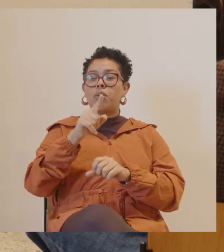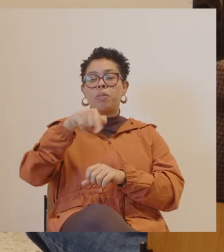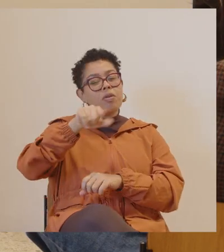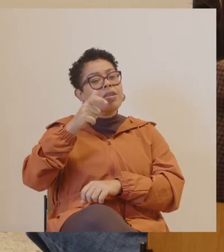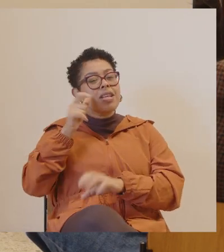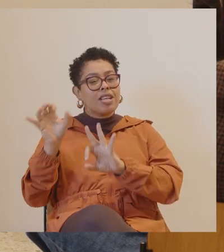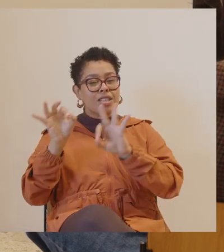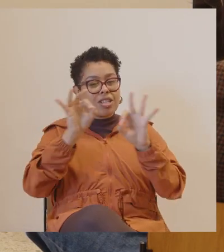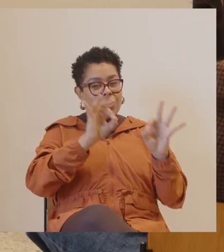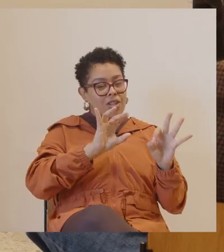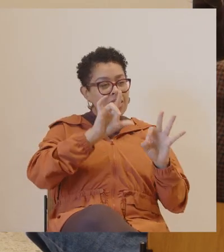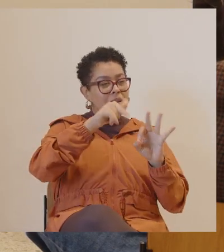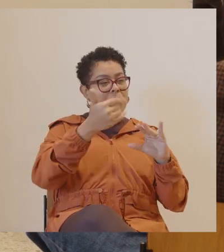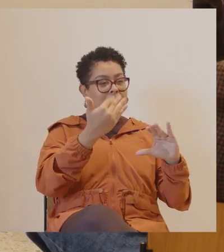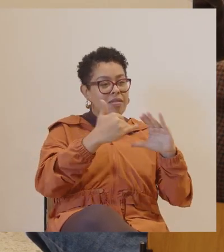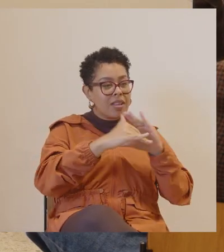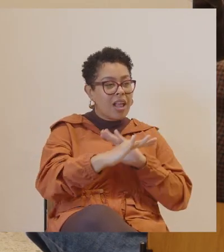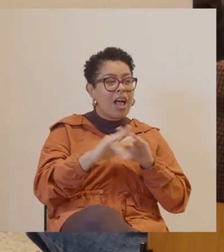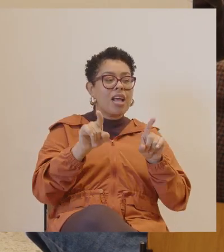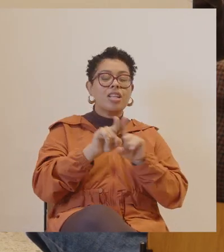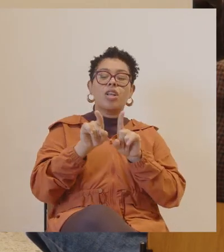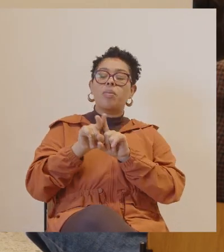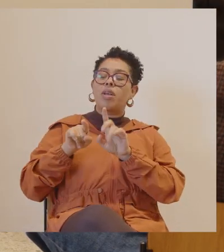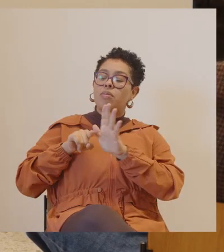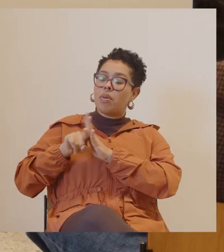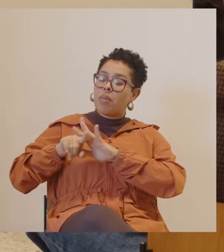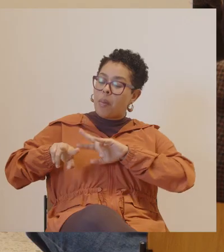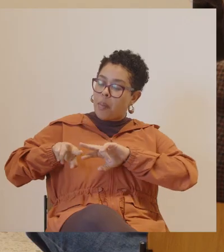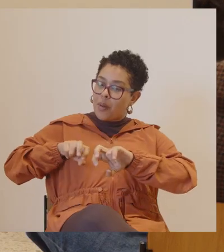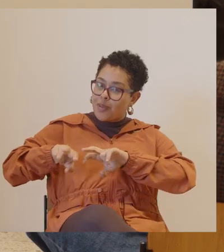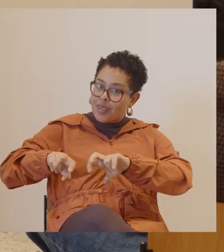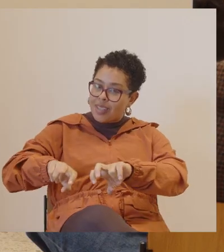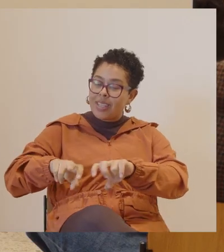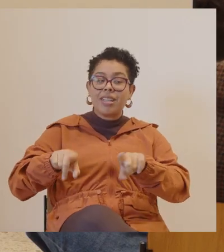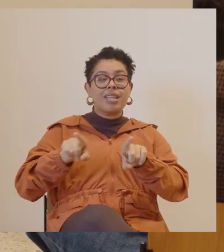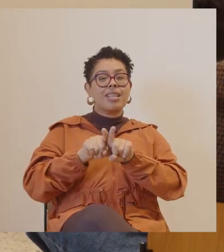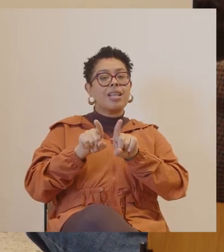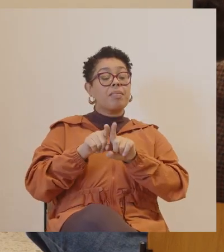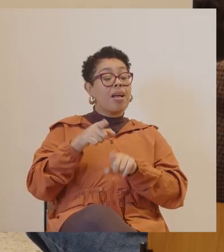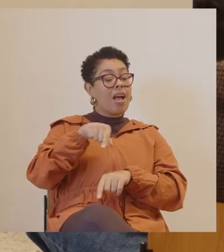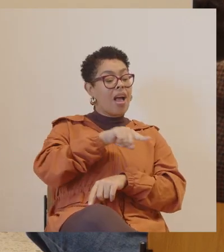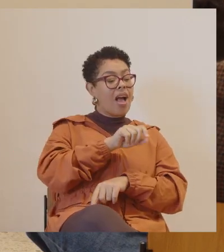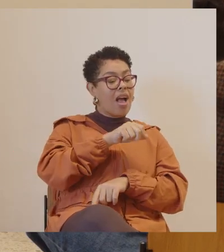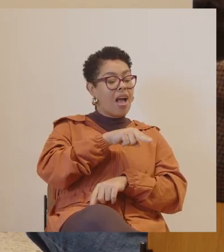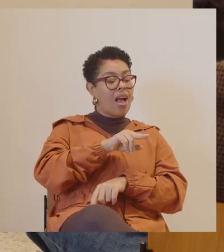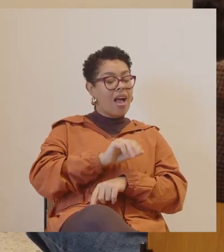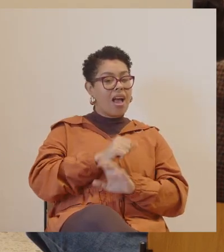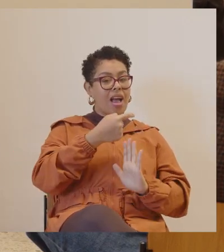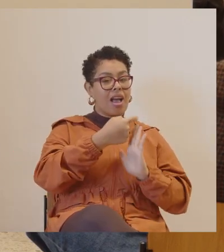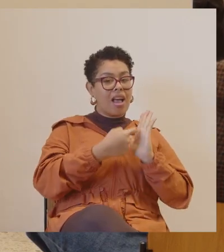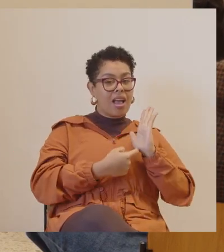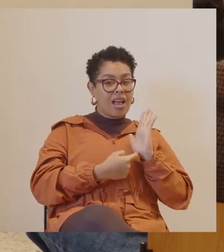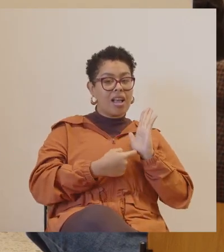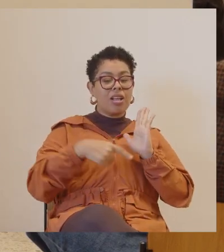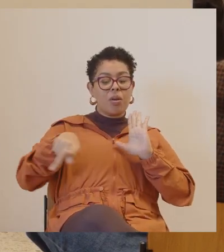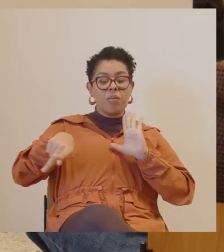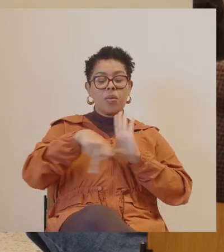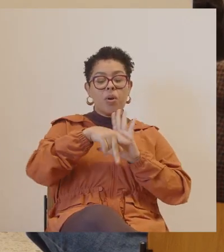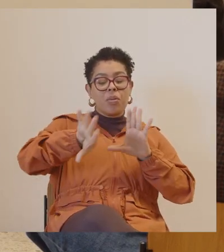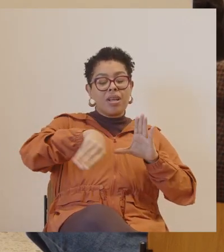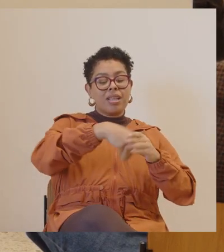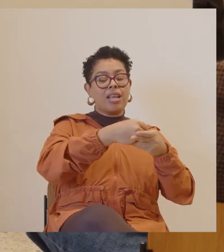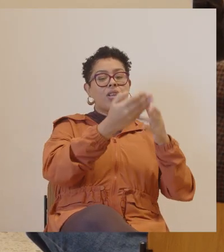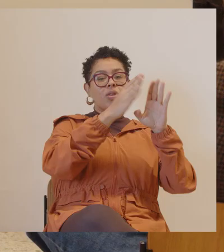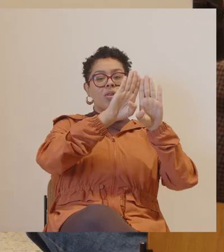amigos, usarem como fonte de pesquisa. A Ana tem um texto, um ensaio no catálogo do Monet, que